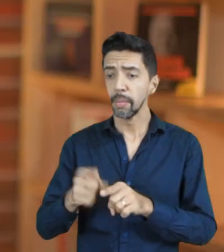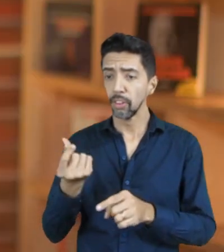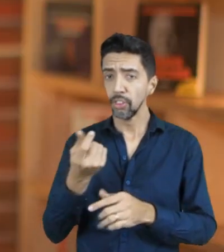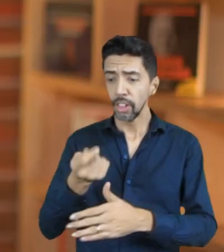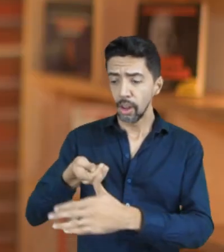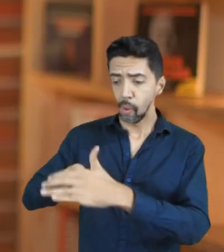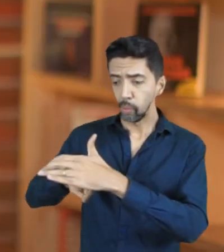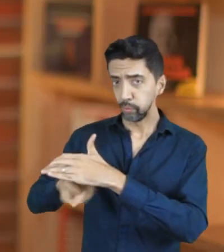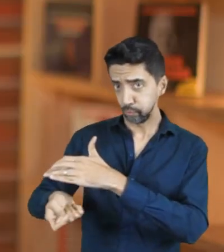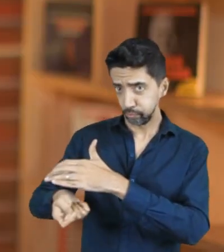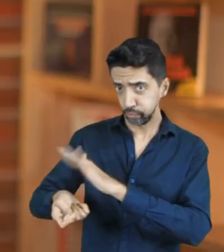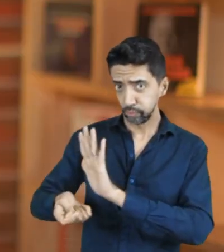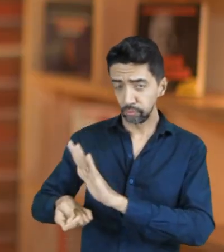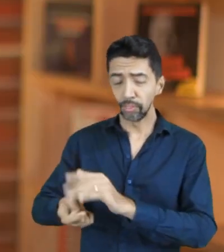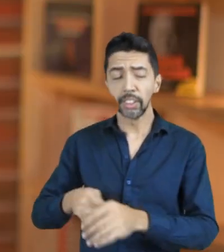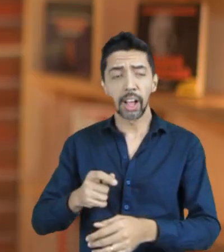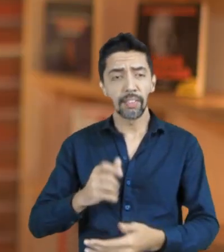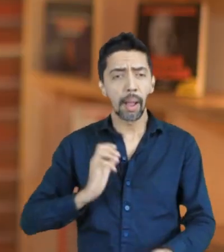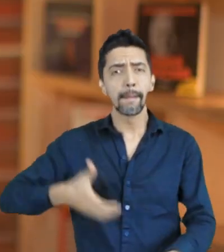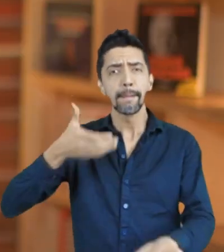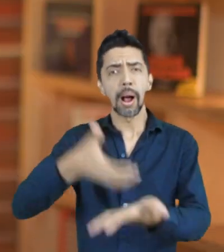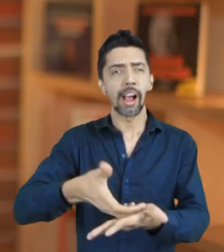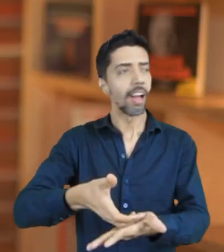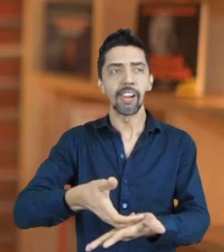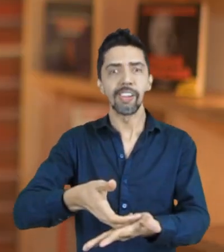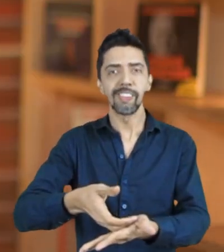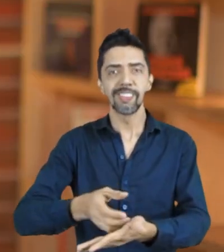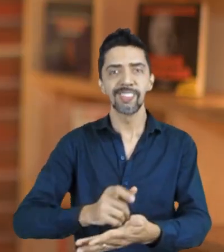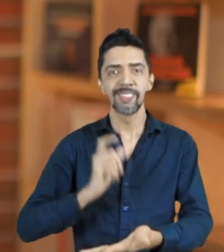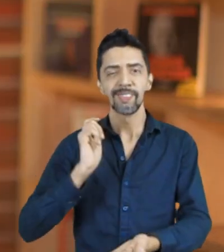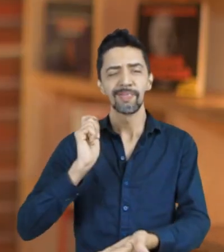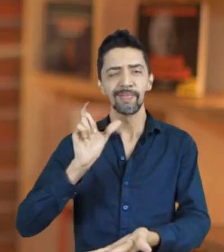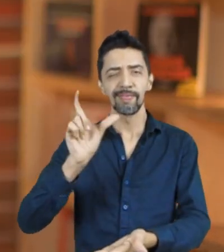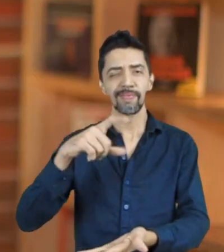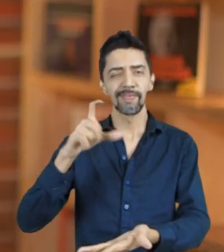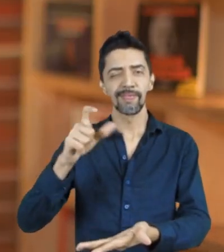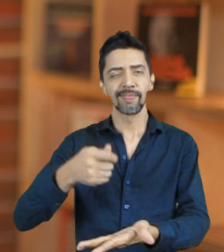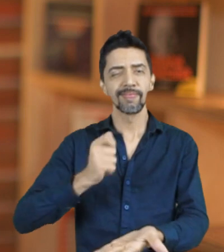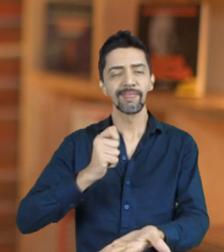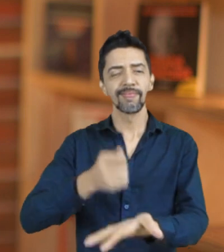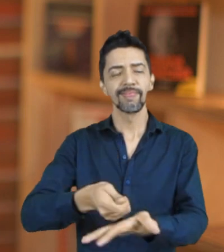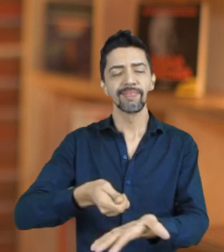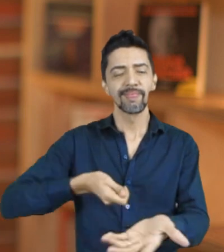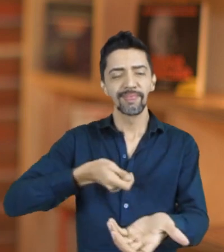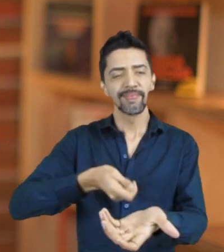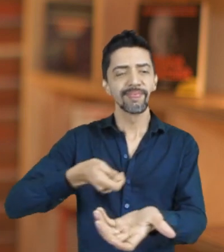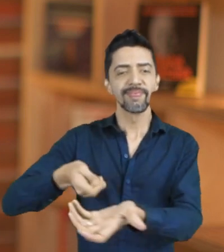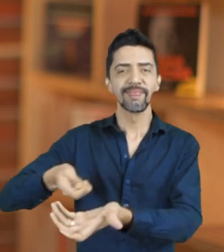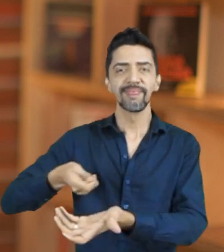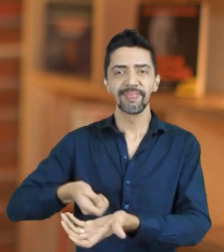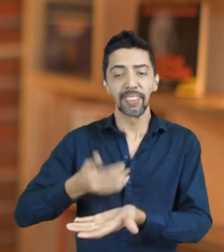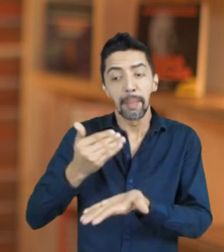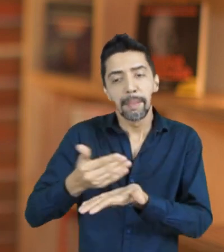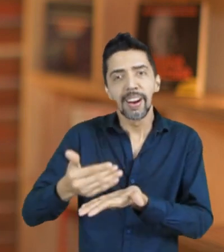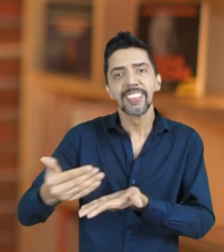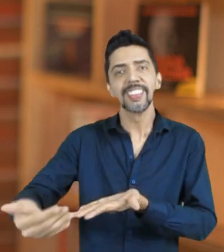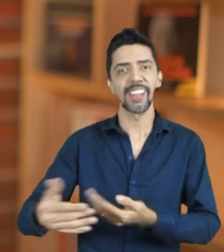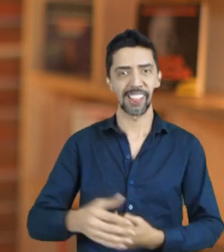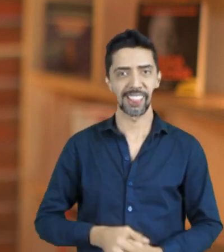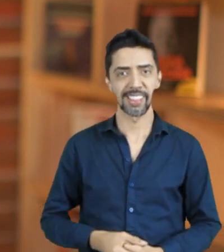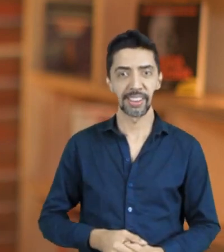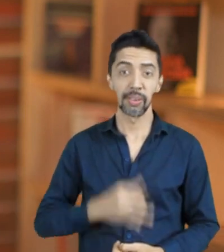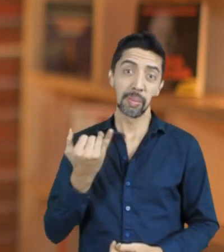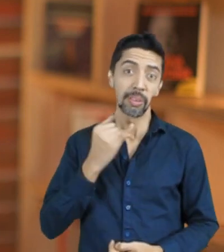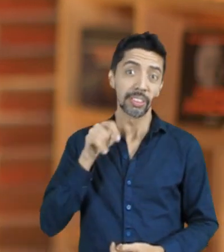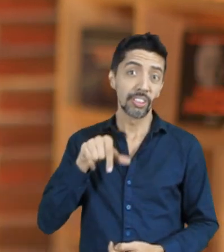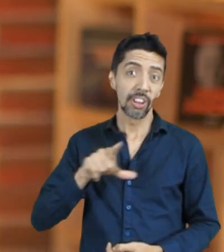Olha que legal que bacana o cartão o limite alto legal o importante é que ela tenha dentro do orçamento dela